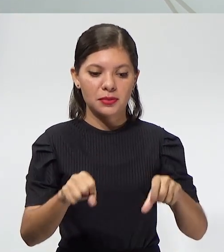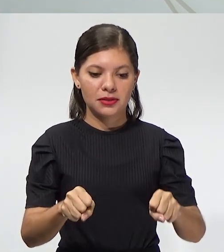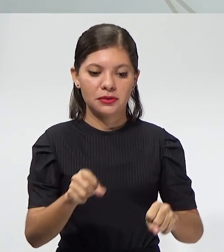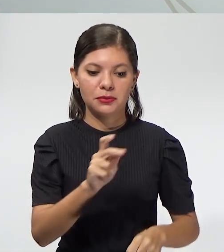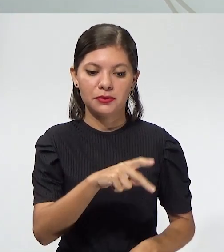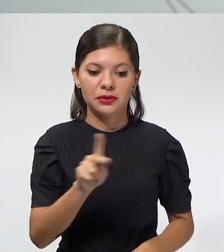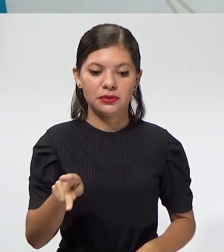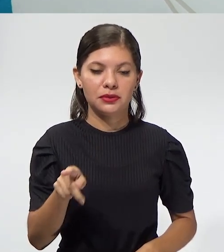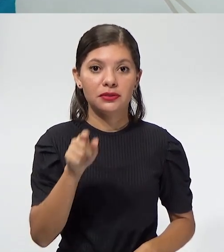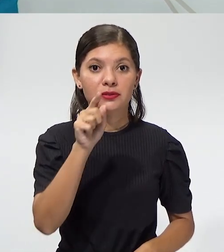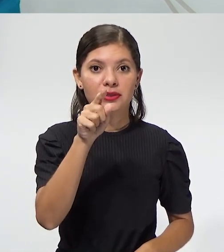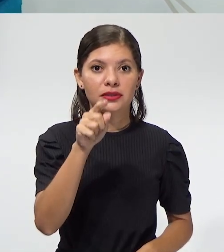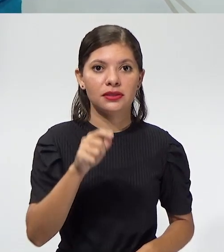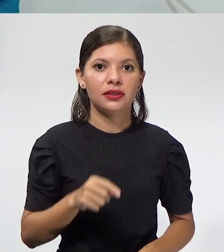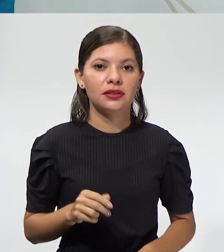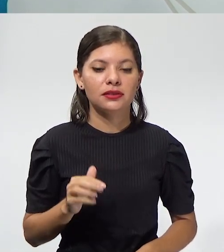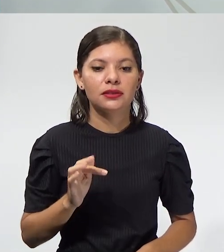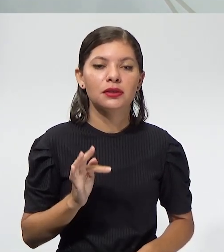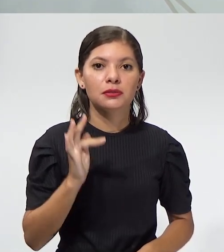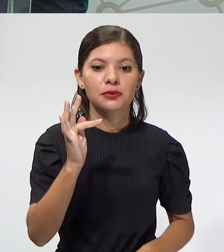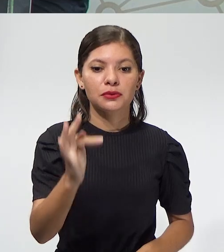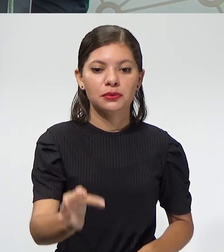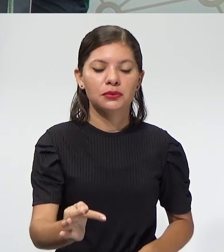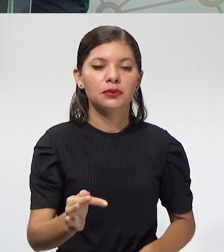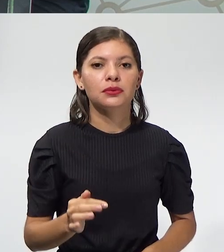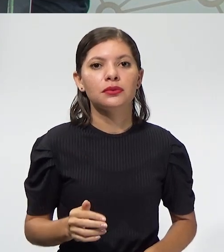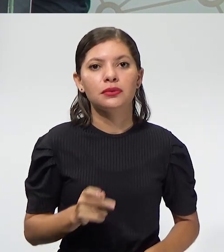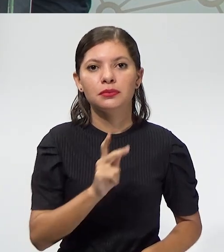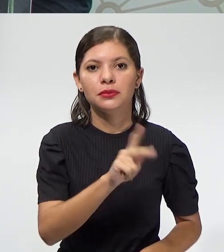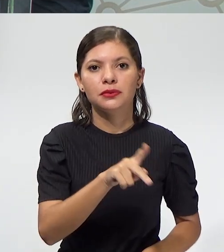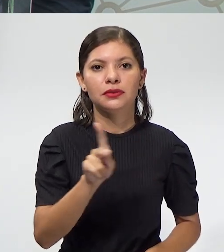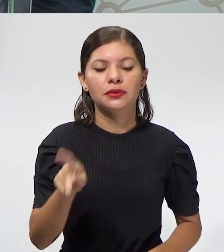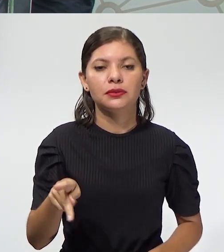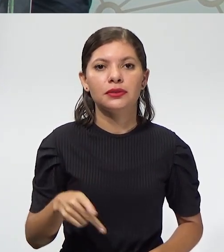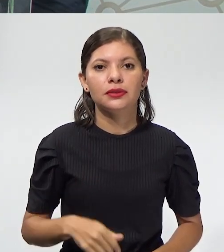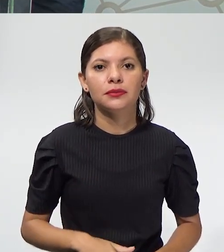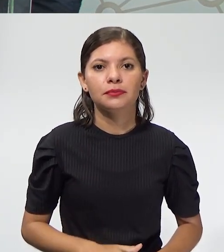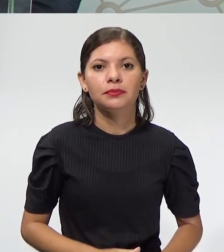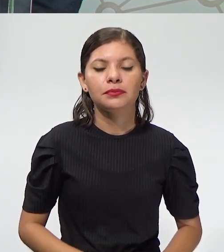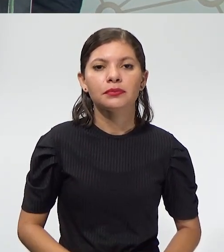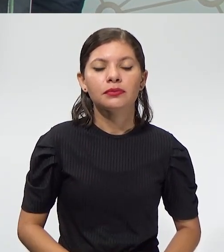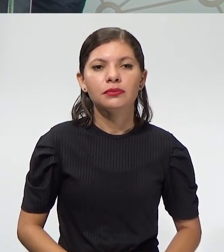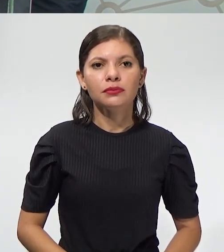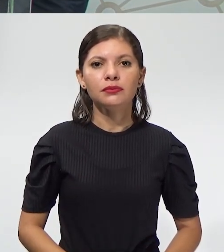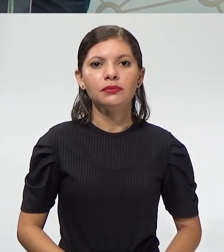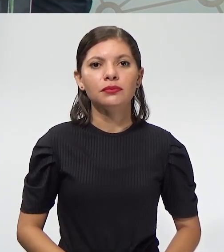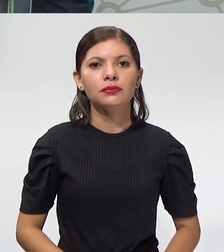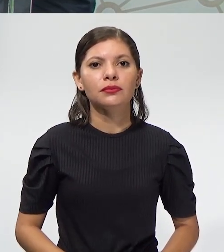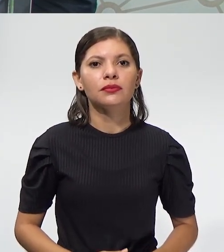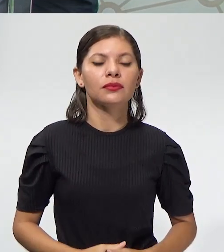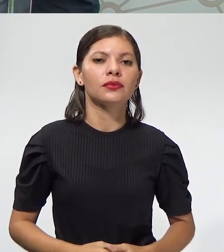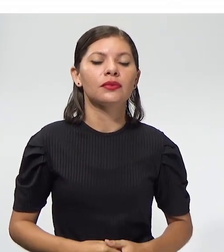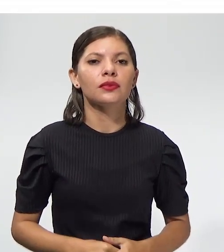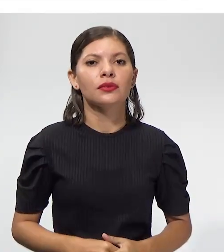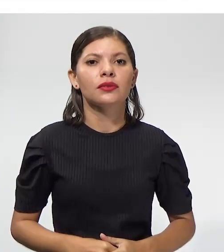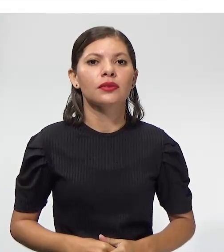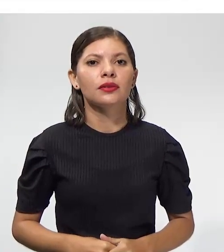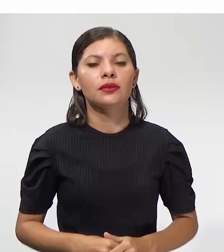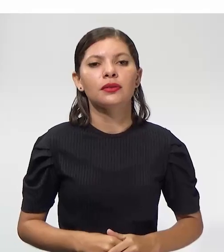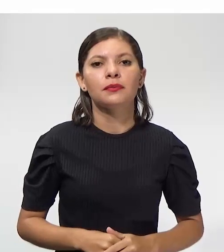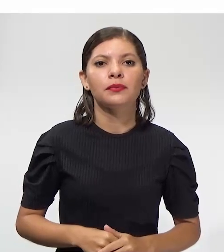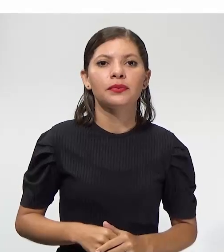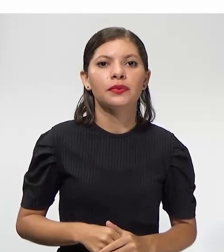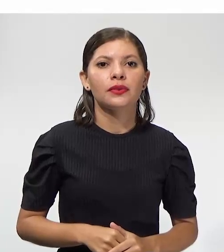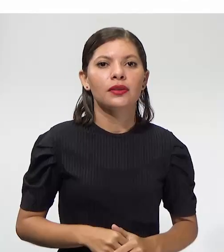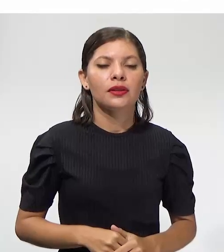vocês como futuros professores. Então, podemos avançar mais um pouquinho aqui, que trata o seguinte, sobre